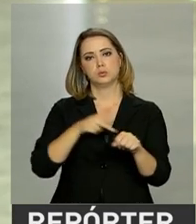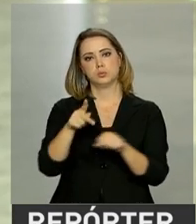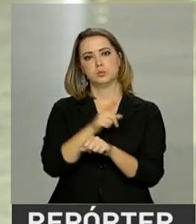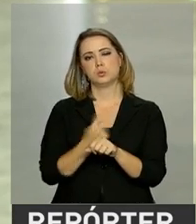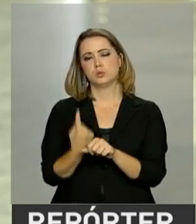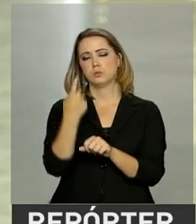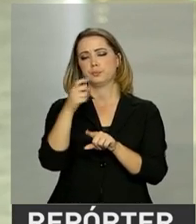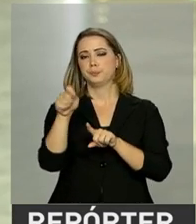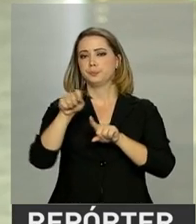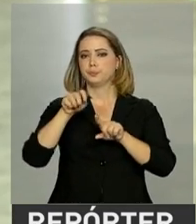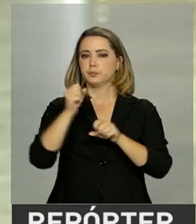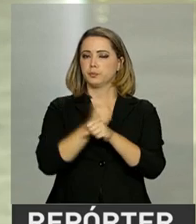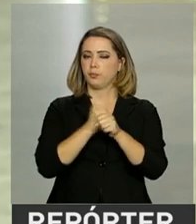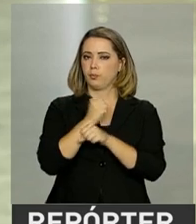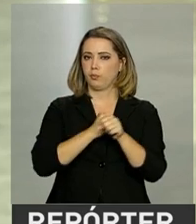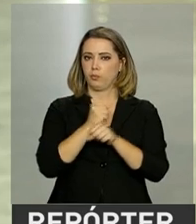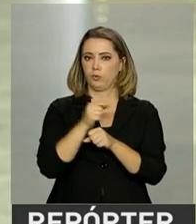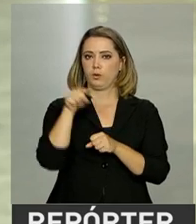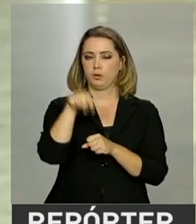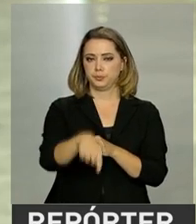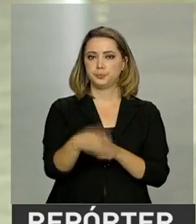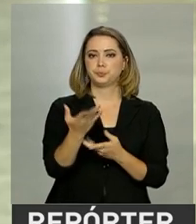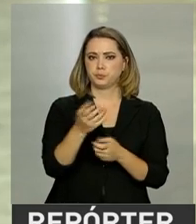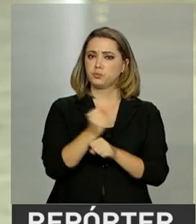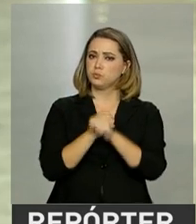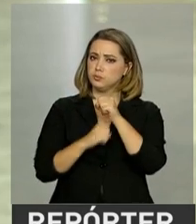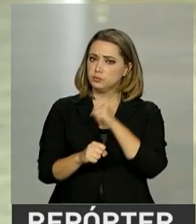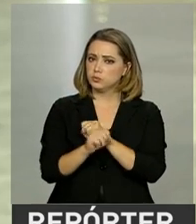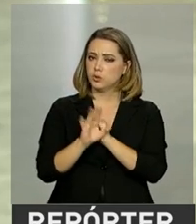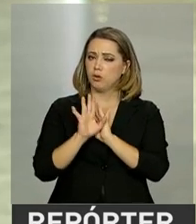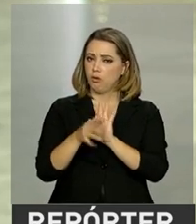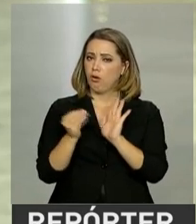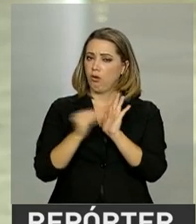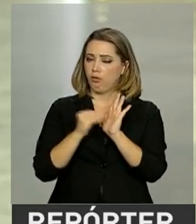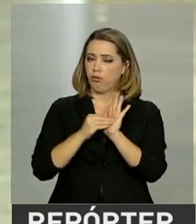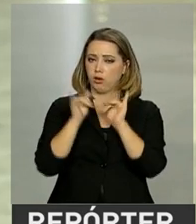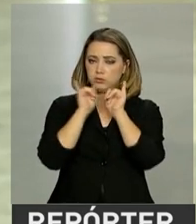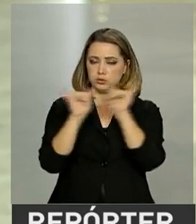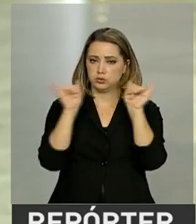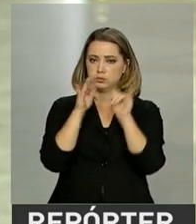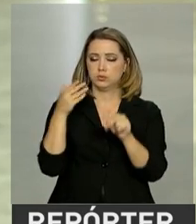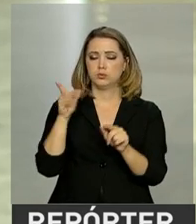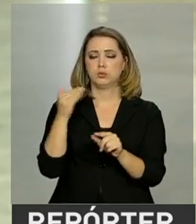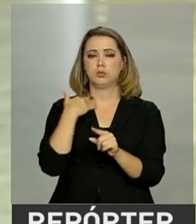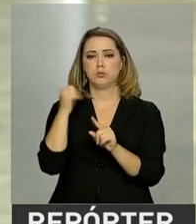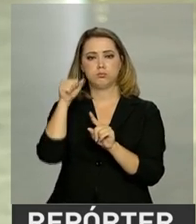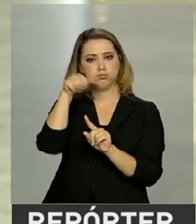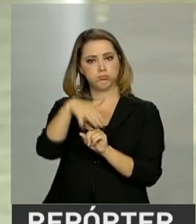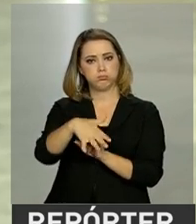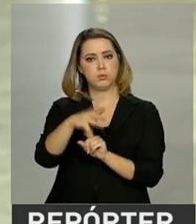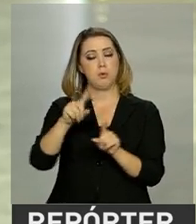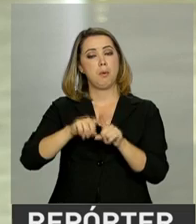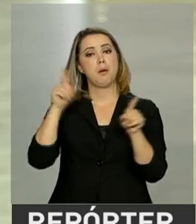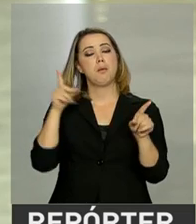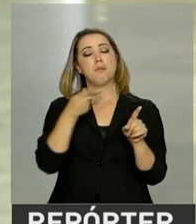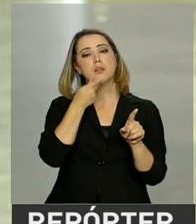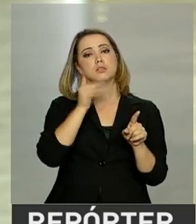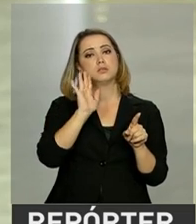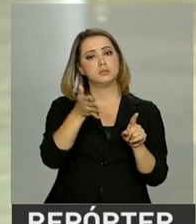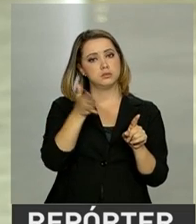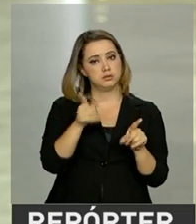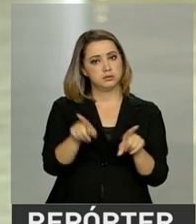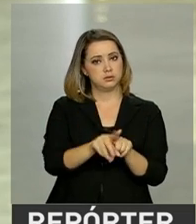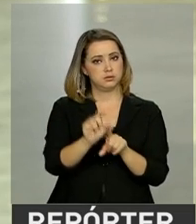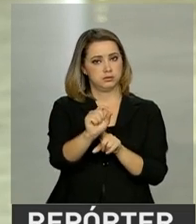ano este dado relativo ao ano passado ainda não foi divulgado pelo banco central ao que tudo indica o balanço de